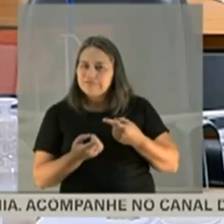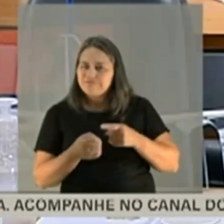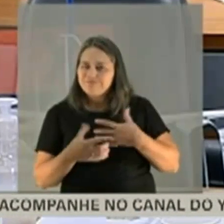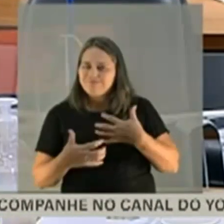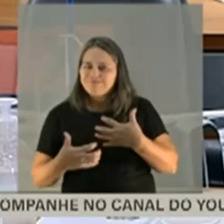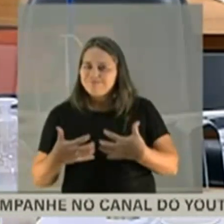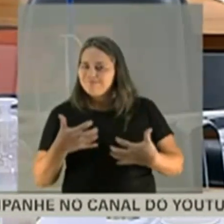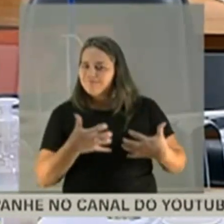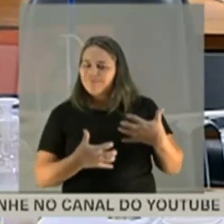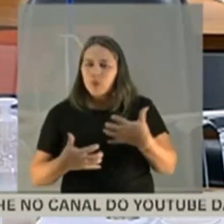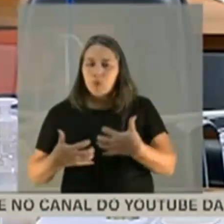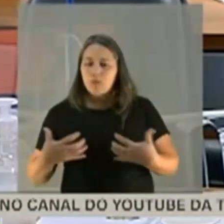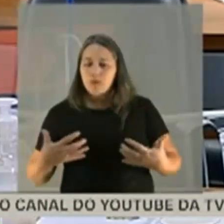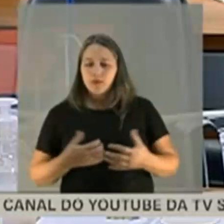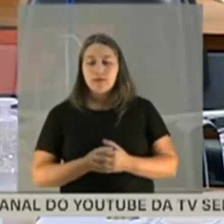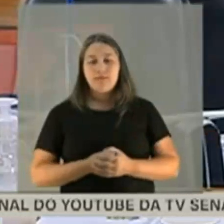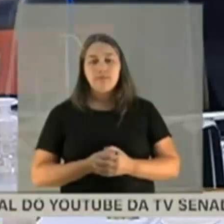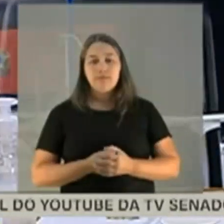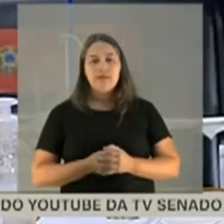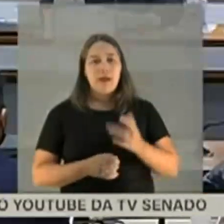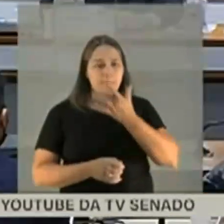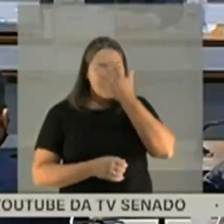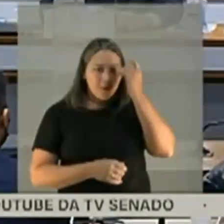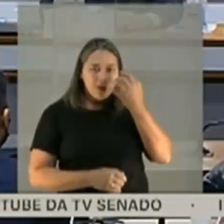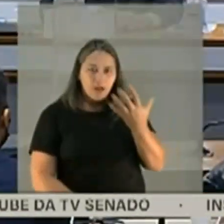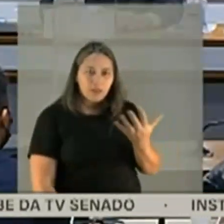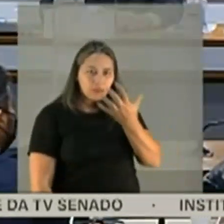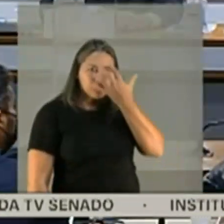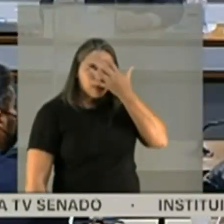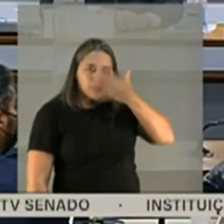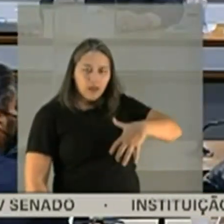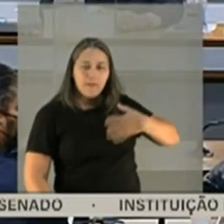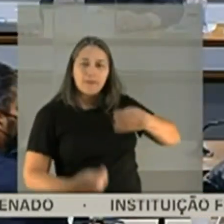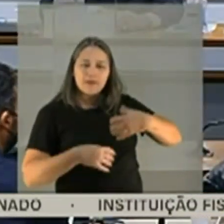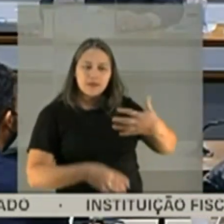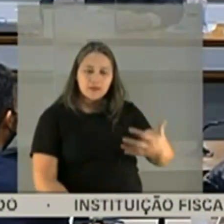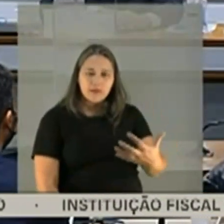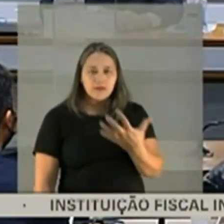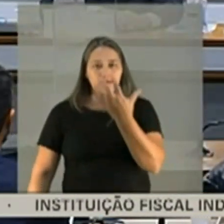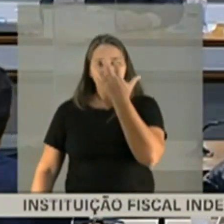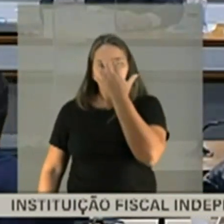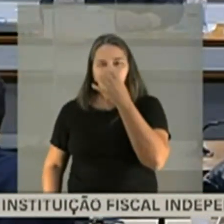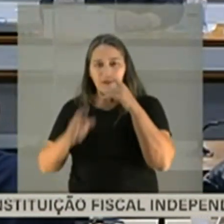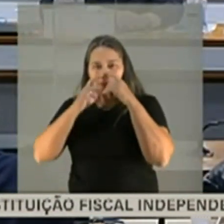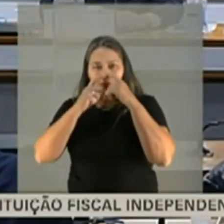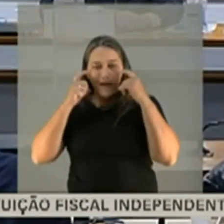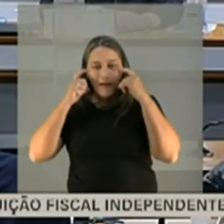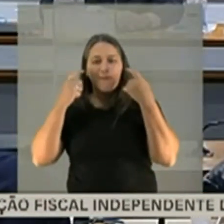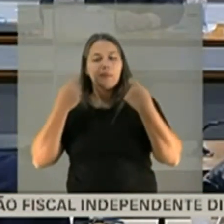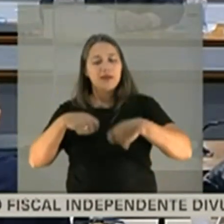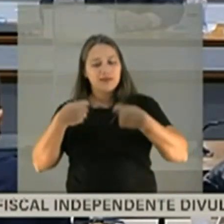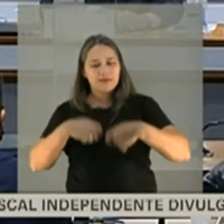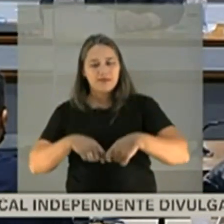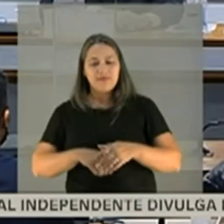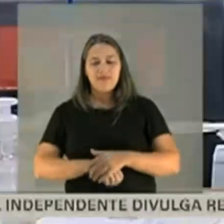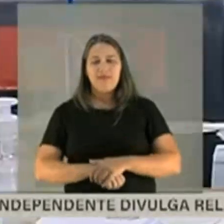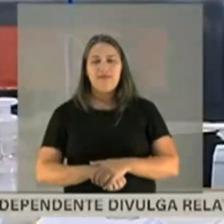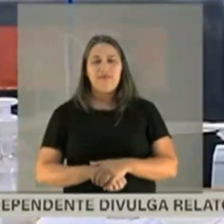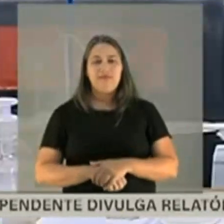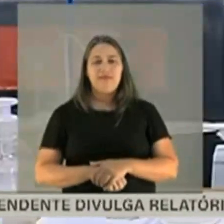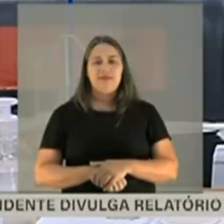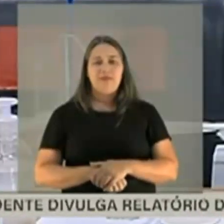Incomoda muito. Quem deixou cair a máscara, coloque a máscara, por favor. Não pode ficar aqui. Muito bem. É isso